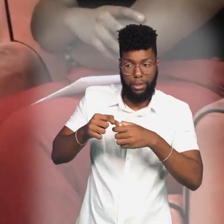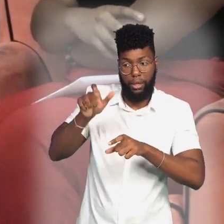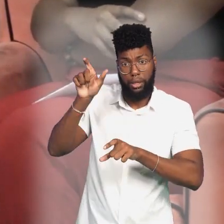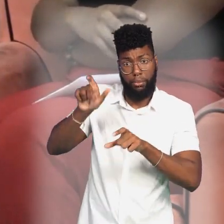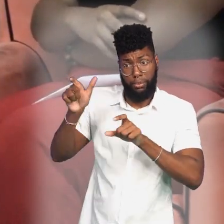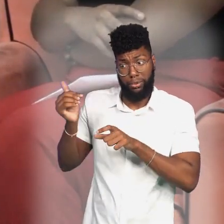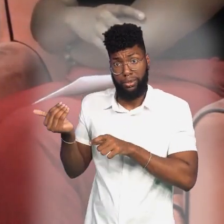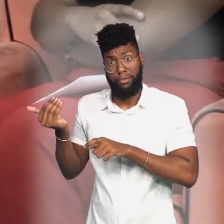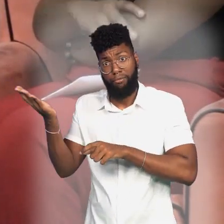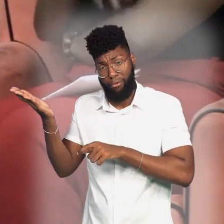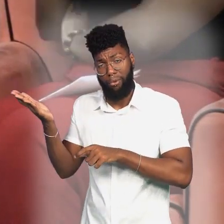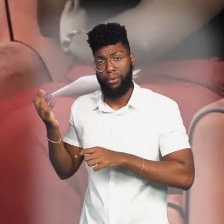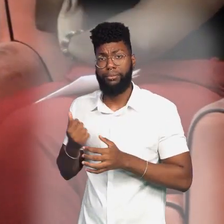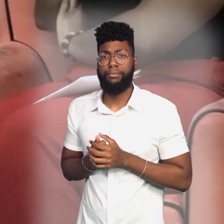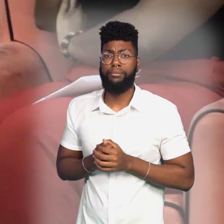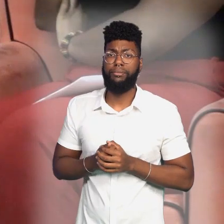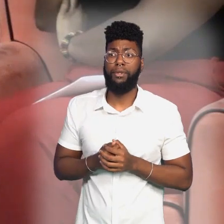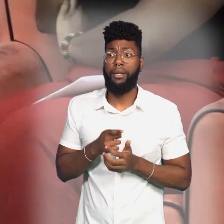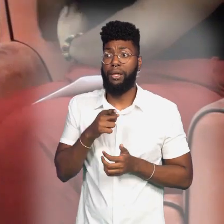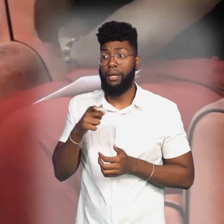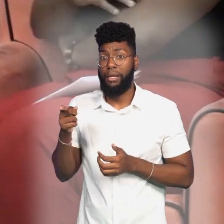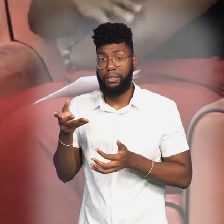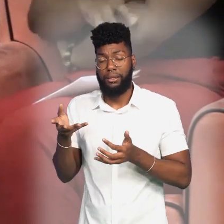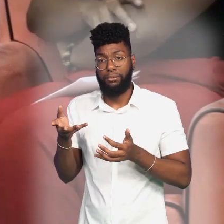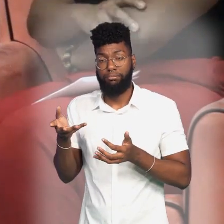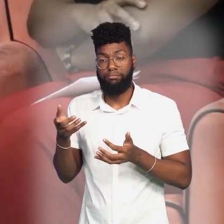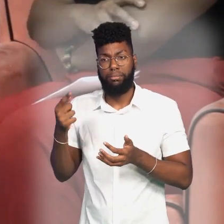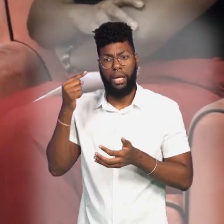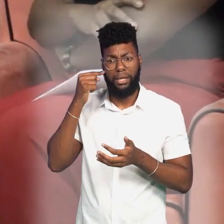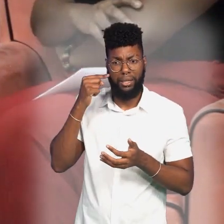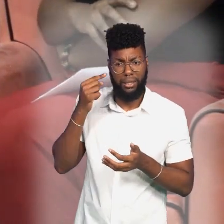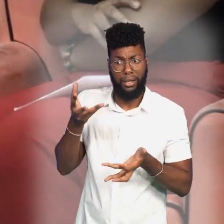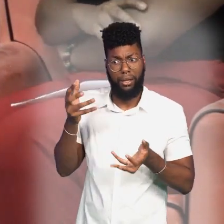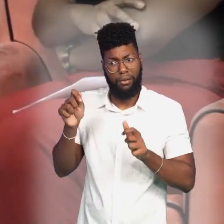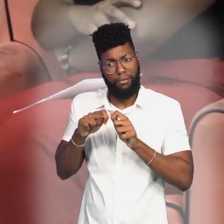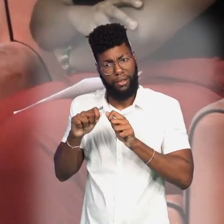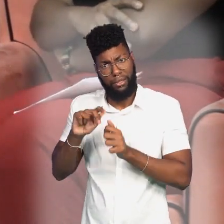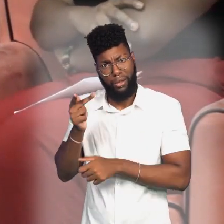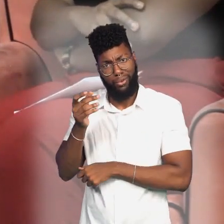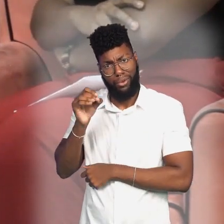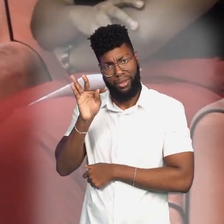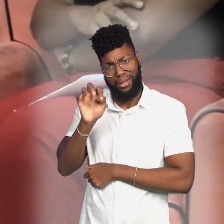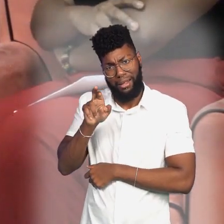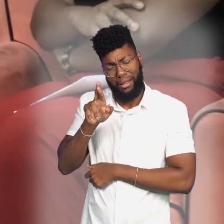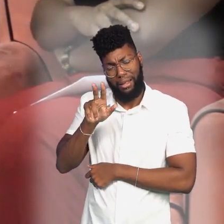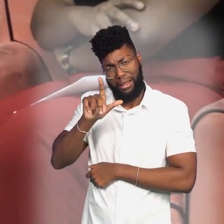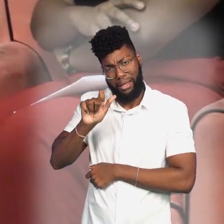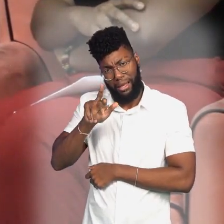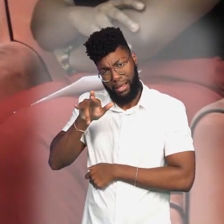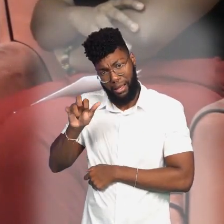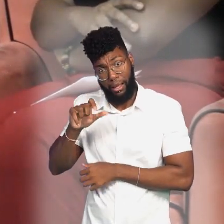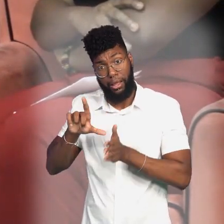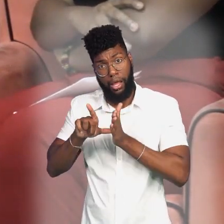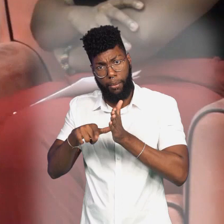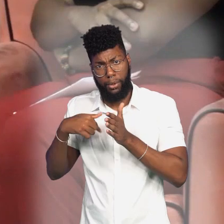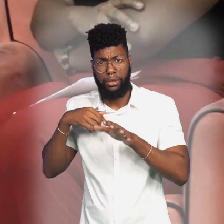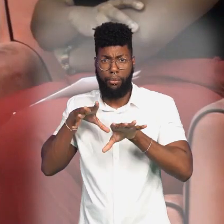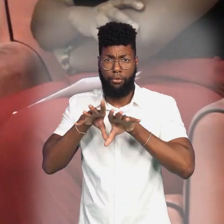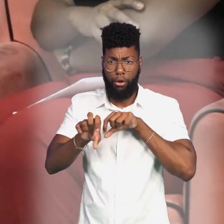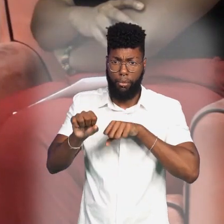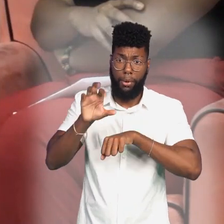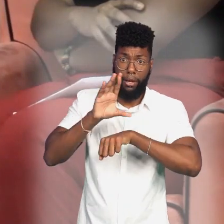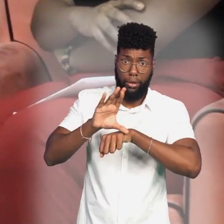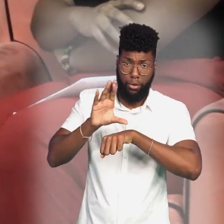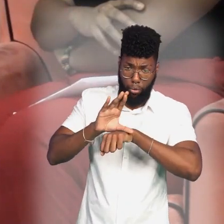E aí isso que me incentivou a largar e fazer hotelaria e turismo. Depois que eu me formei como curso, já dentro do